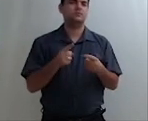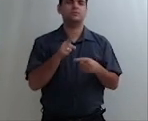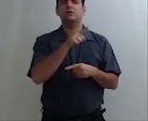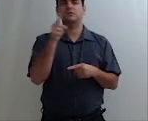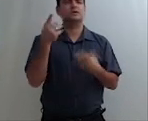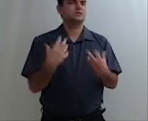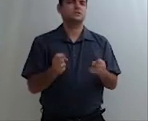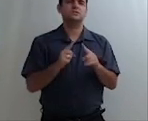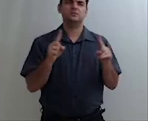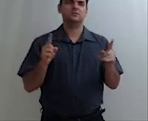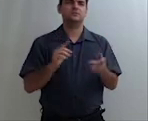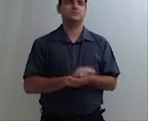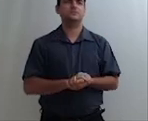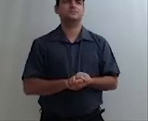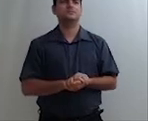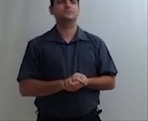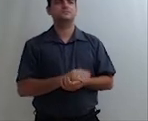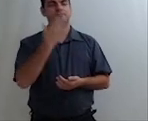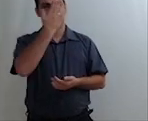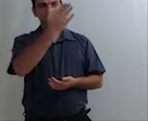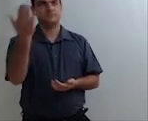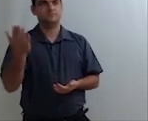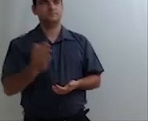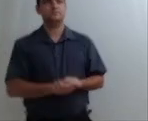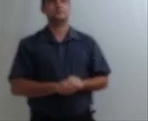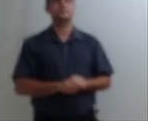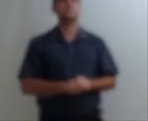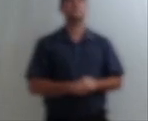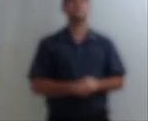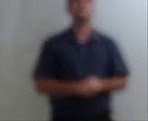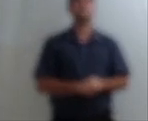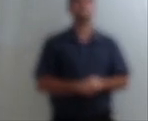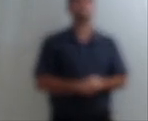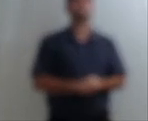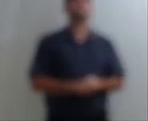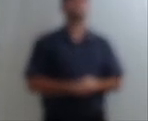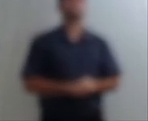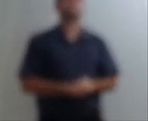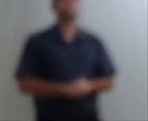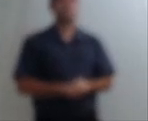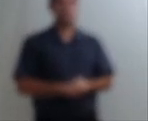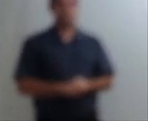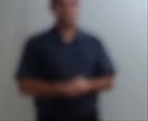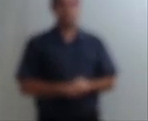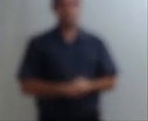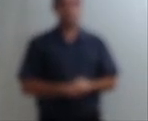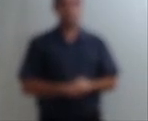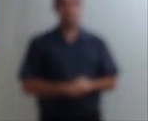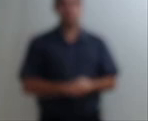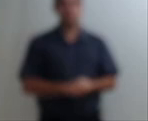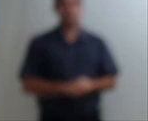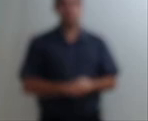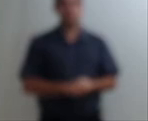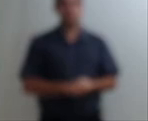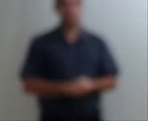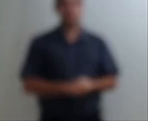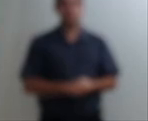Abas poos Muito obrigado obrigado Doutor retomo eu a palavra e